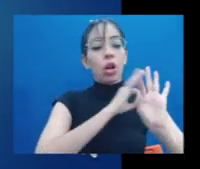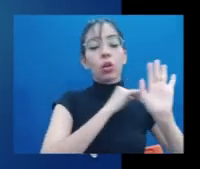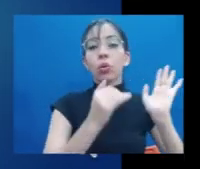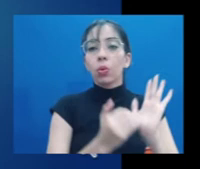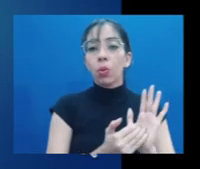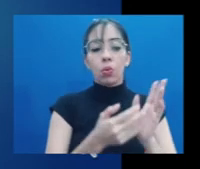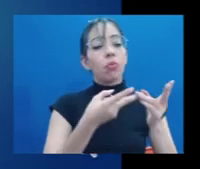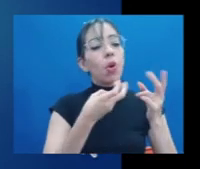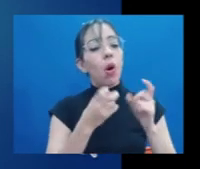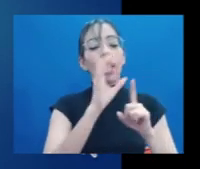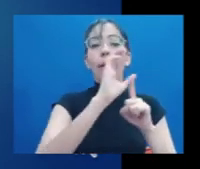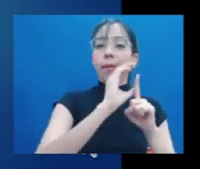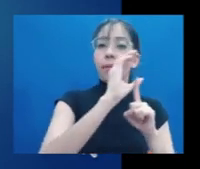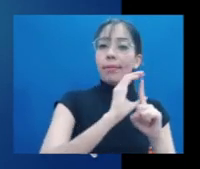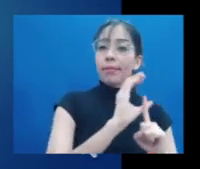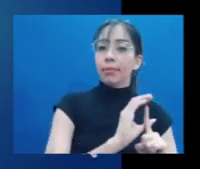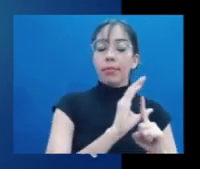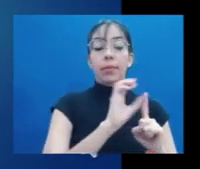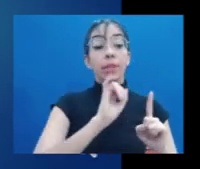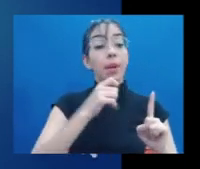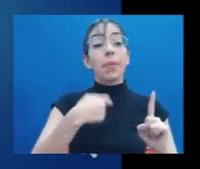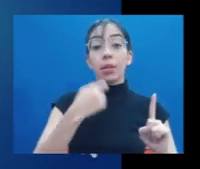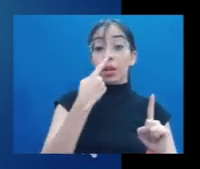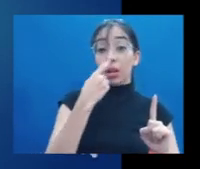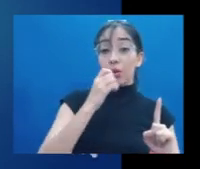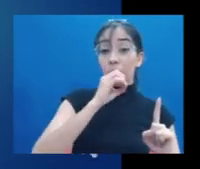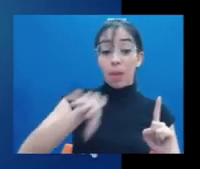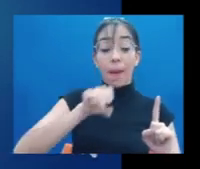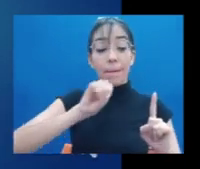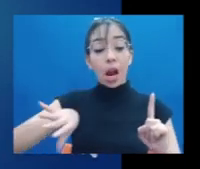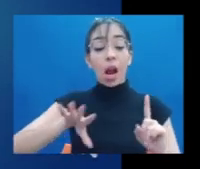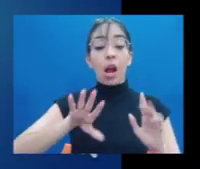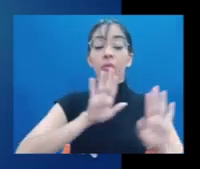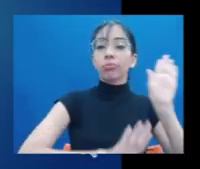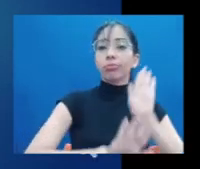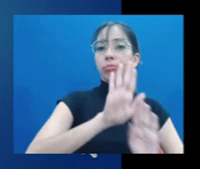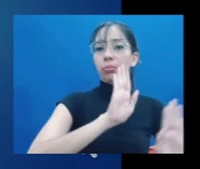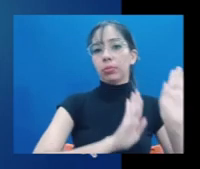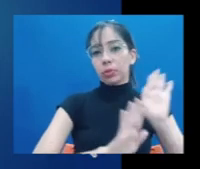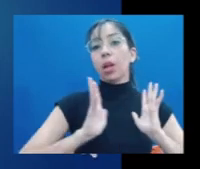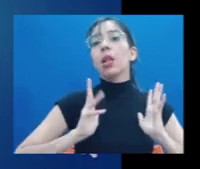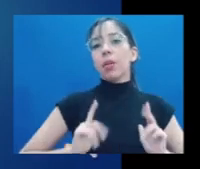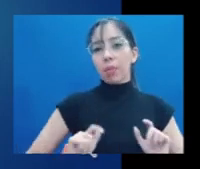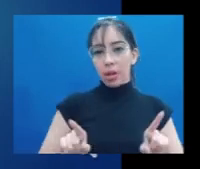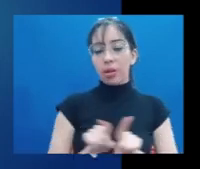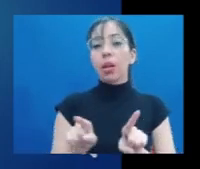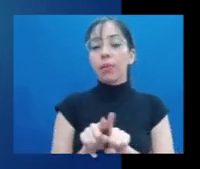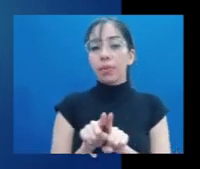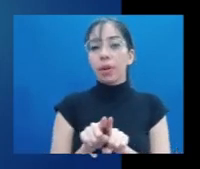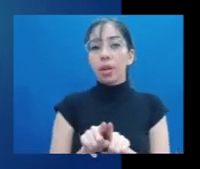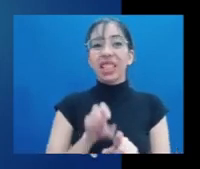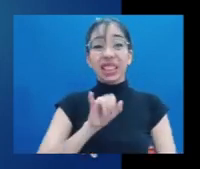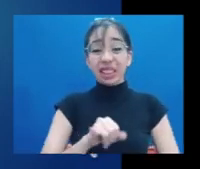que estão na geladeira, elas não deveriam estar lá. Então, a geladeira ela não pode ser tratada como uma terra de ninguém. Tem que ter uma